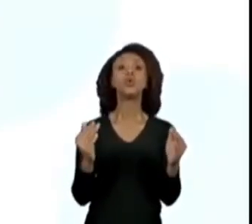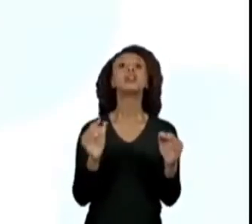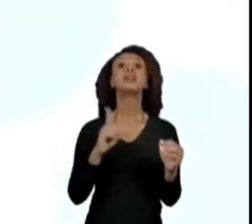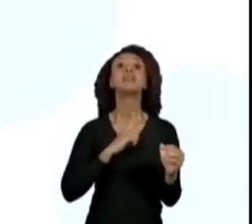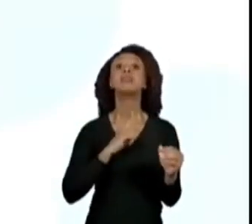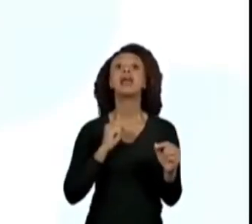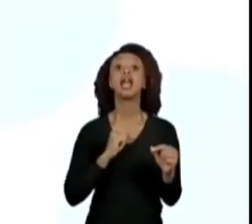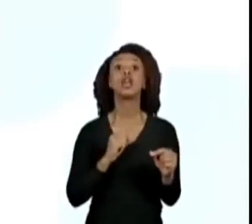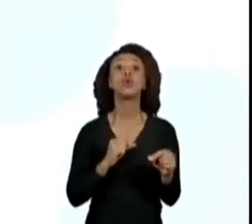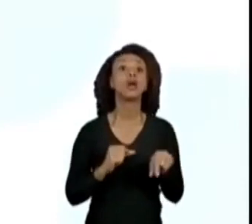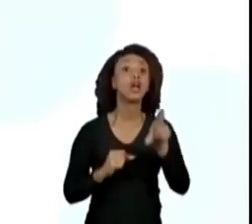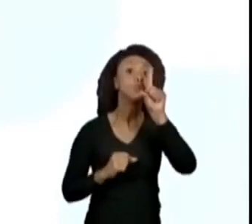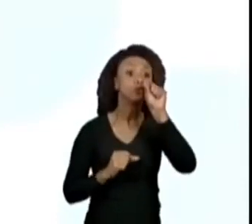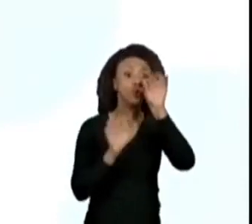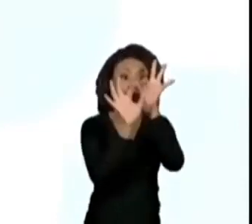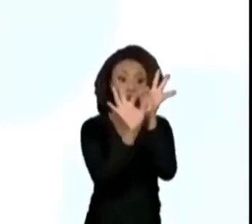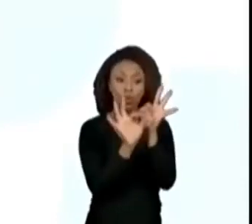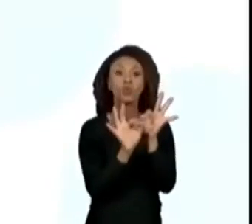aí?